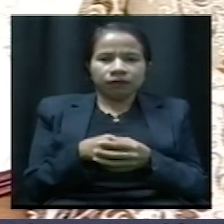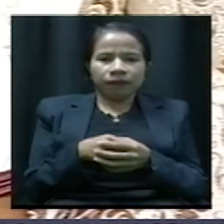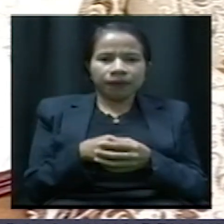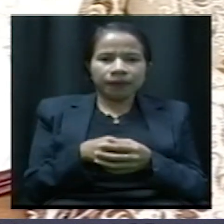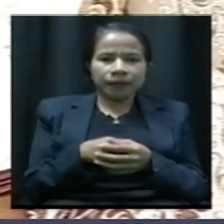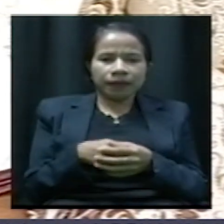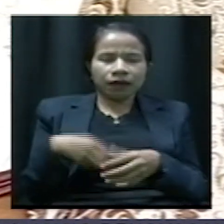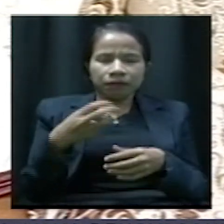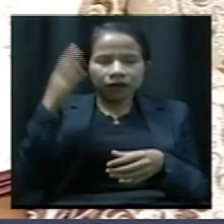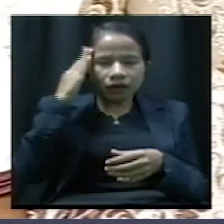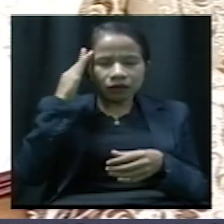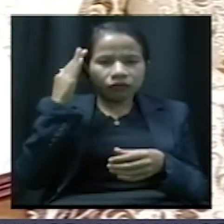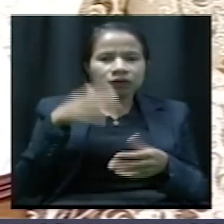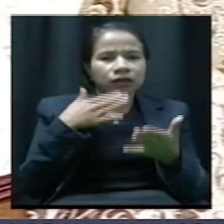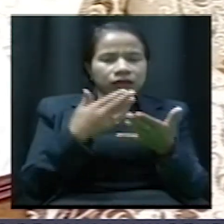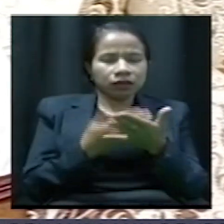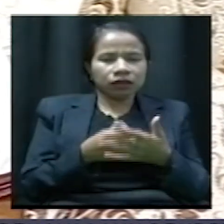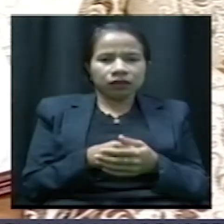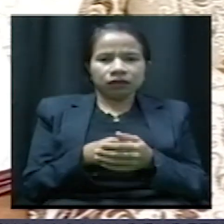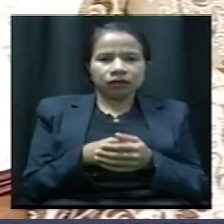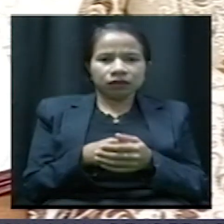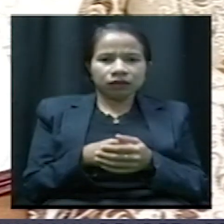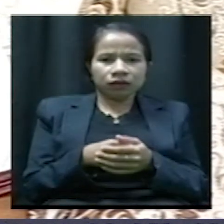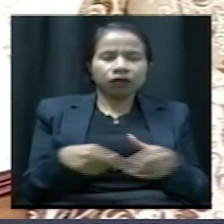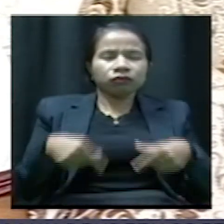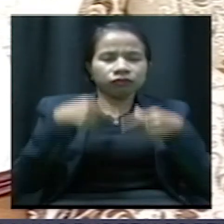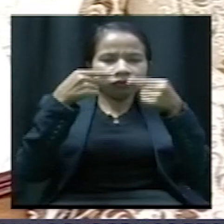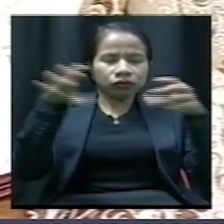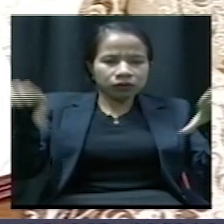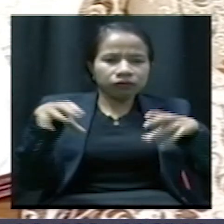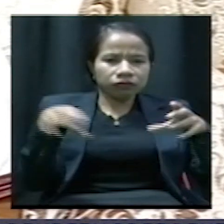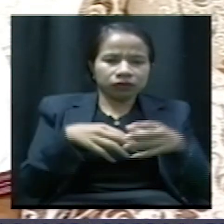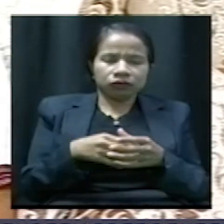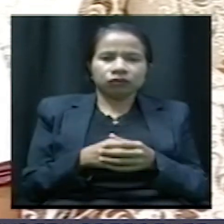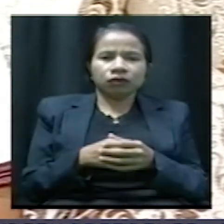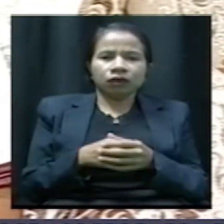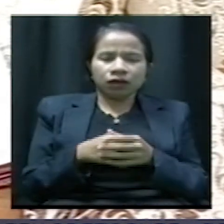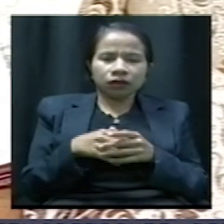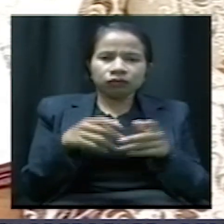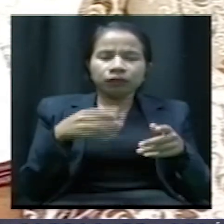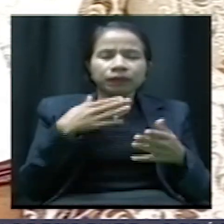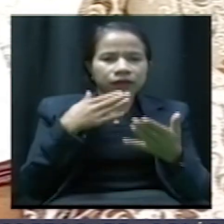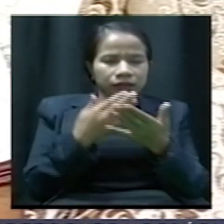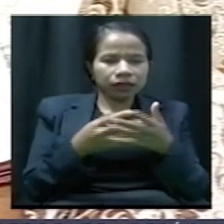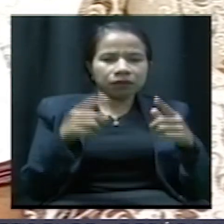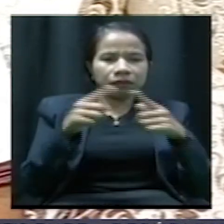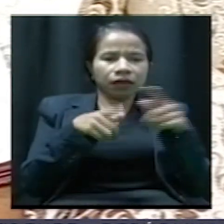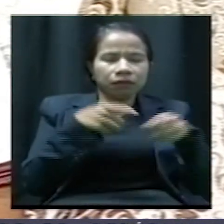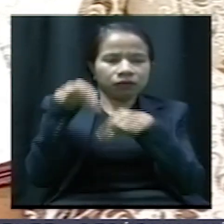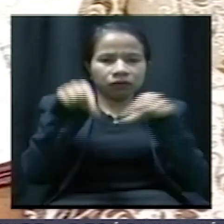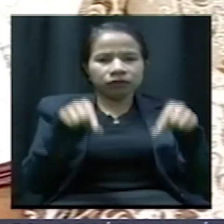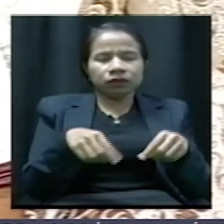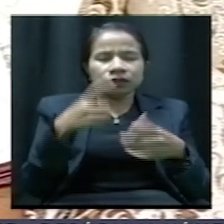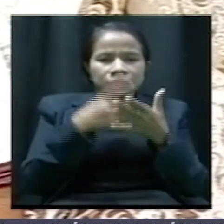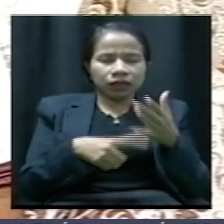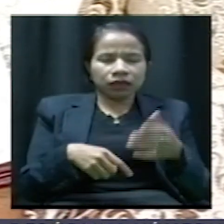hanoen necessita duni kouta ba ema recrutamento atu asegura ema deficiente saída mak durante ne ami